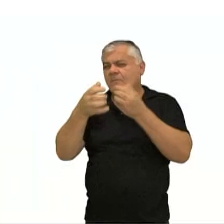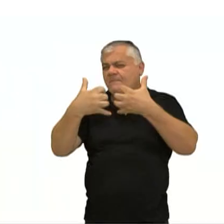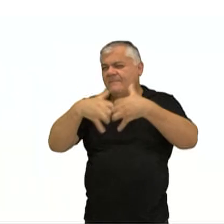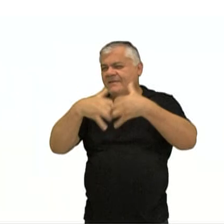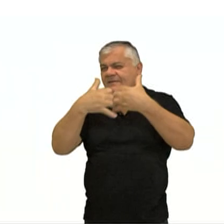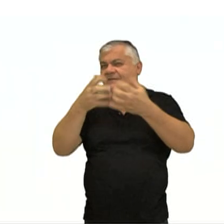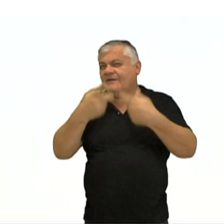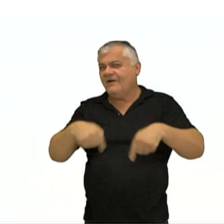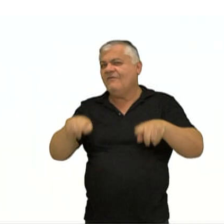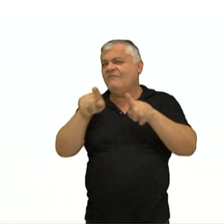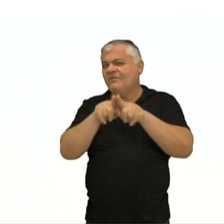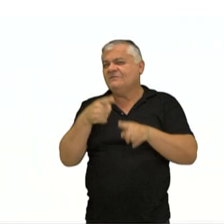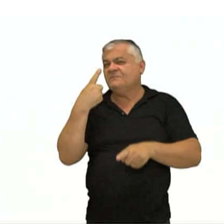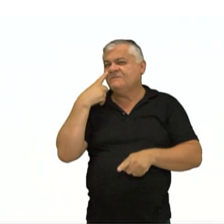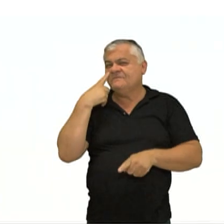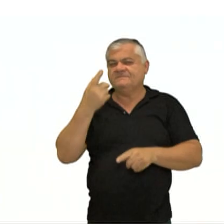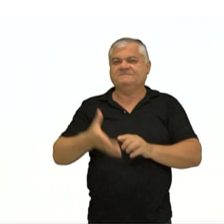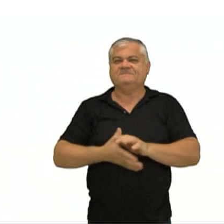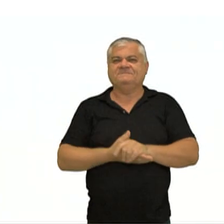gente já volta a conferir.